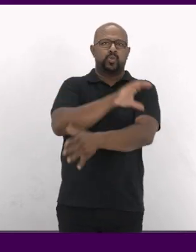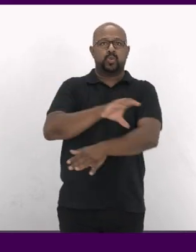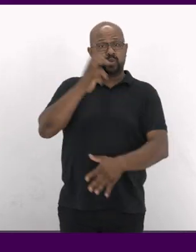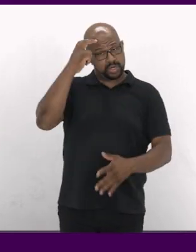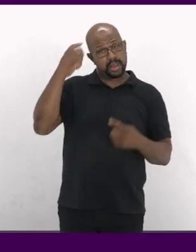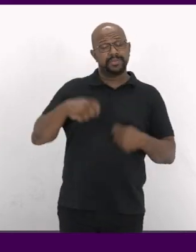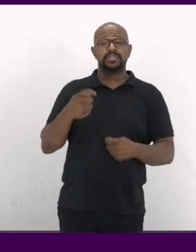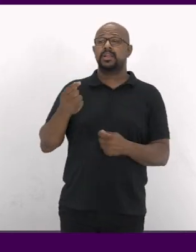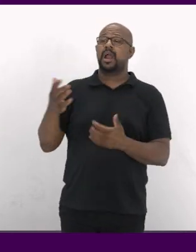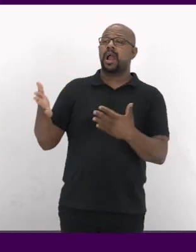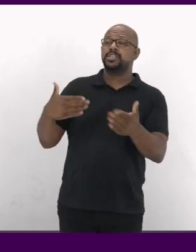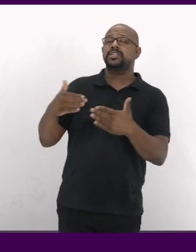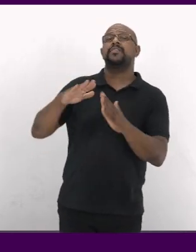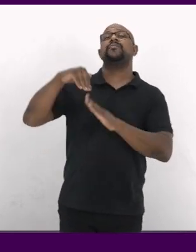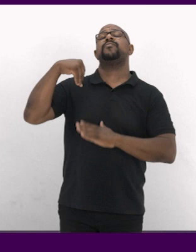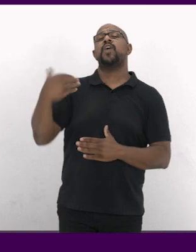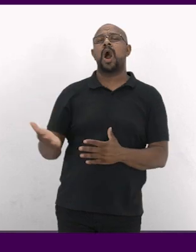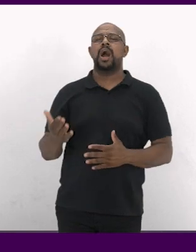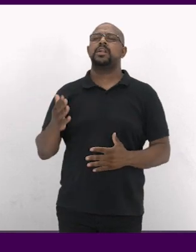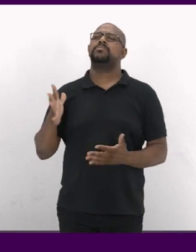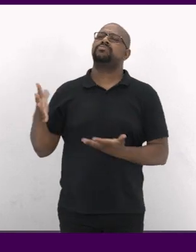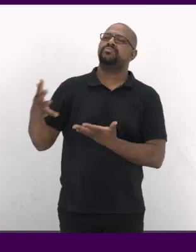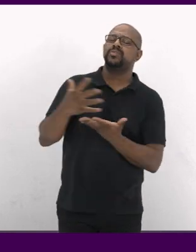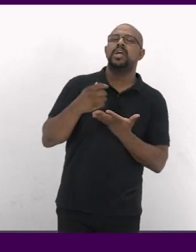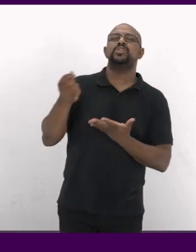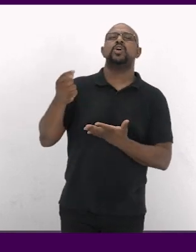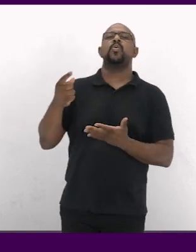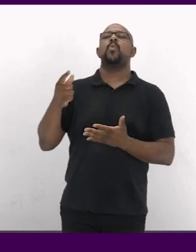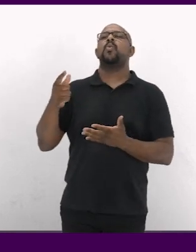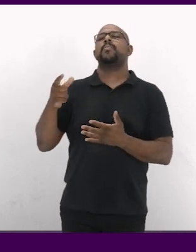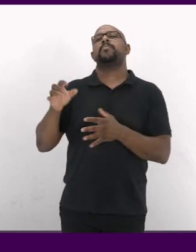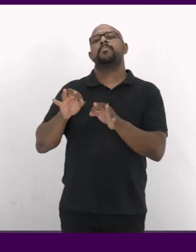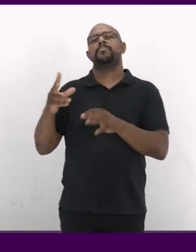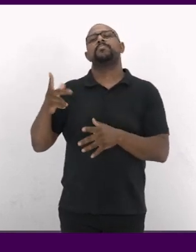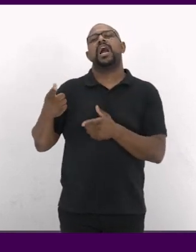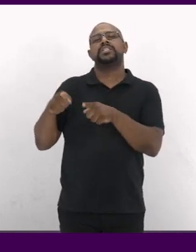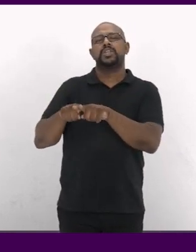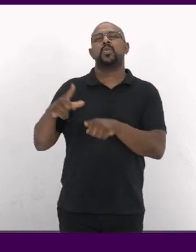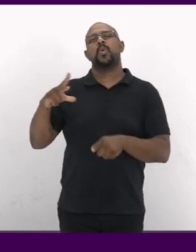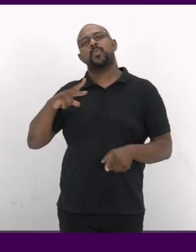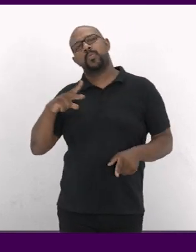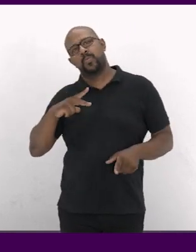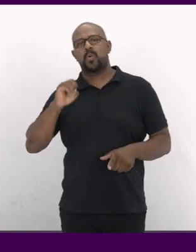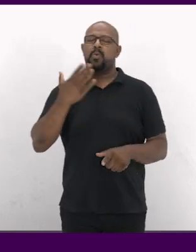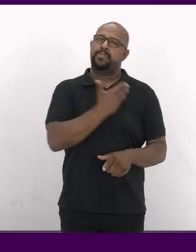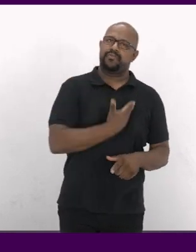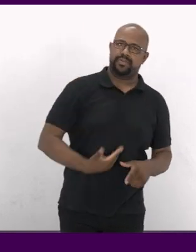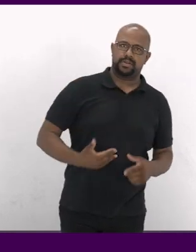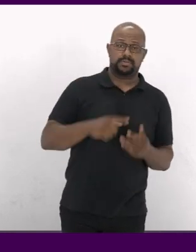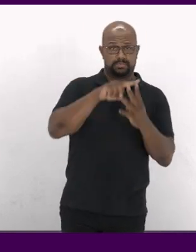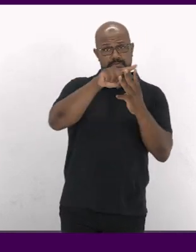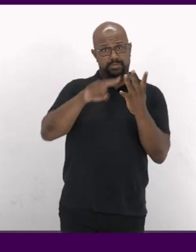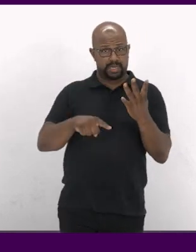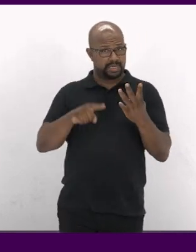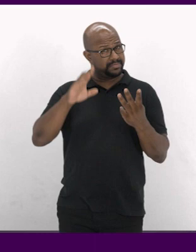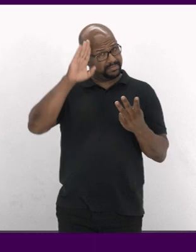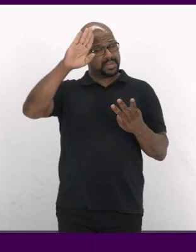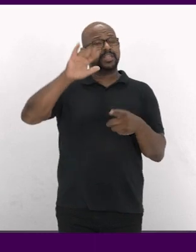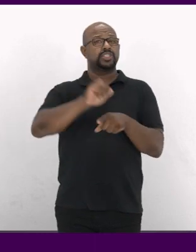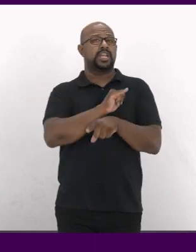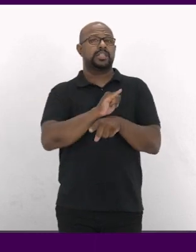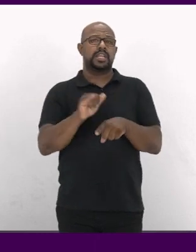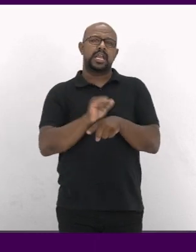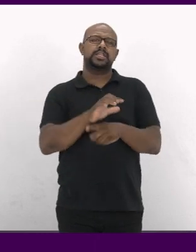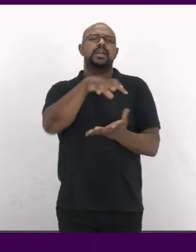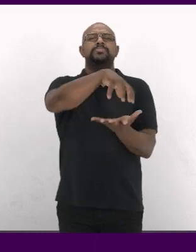necessário conseguir recursos externos, captando dinheiro com parceiros públicos e privados. Relacionamos aqui as 3 principais